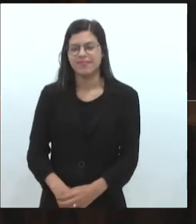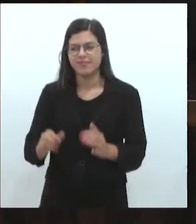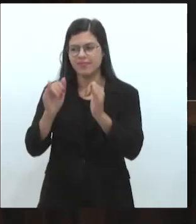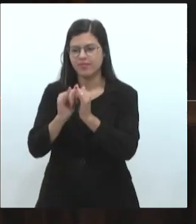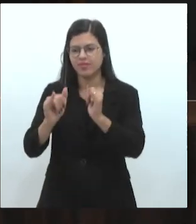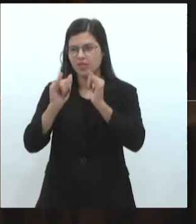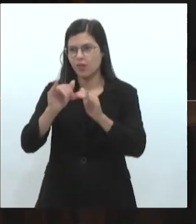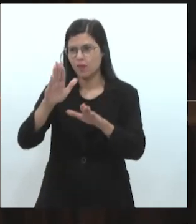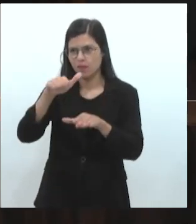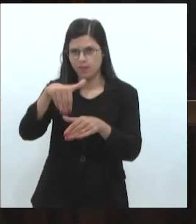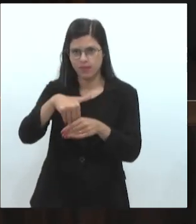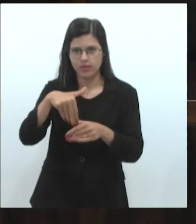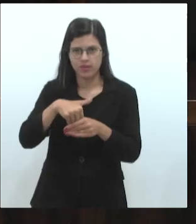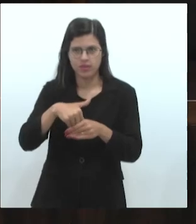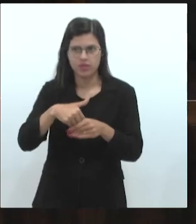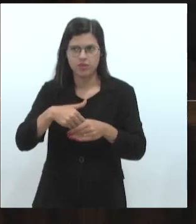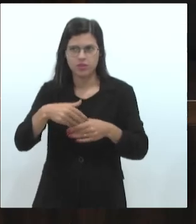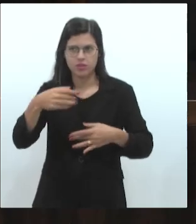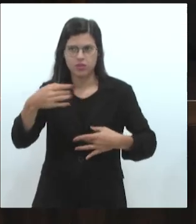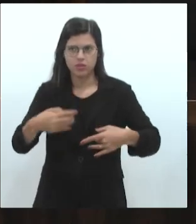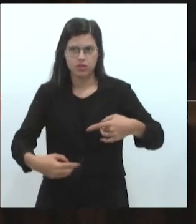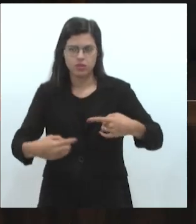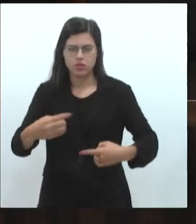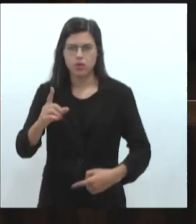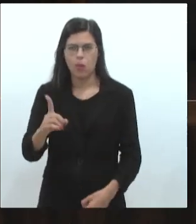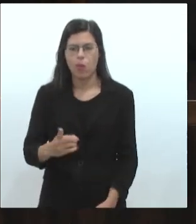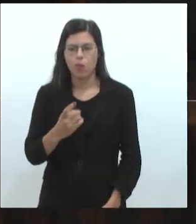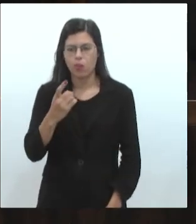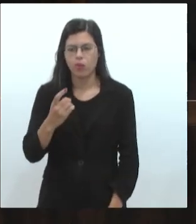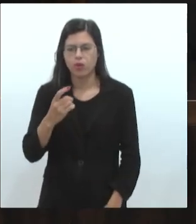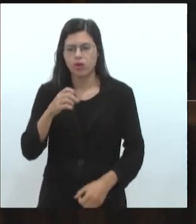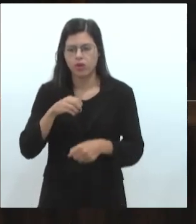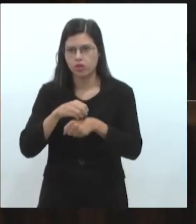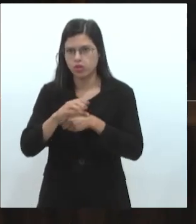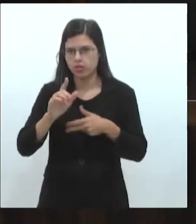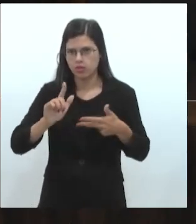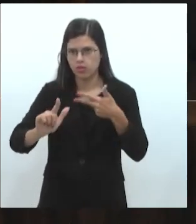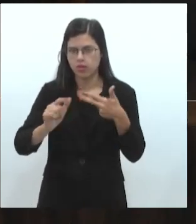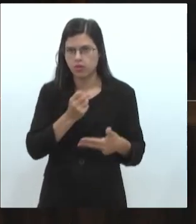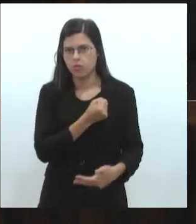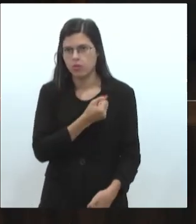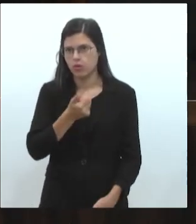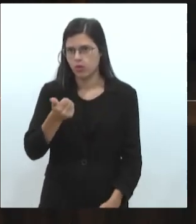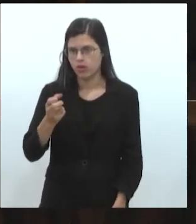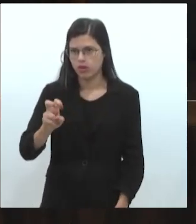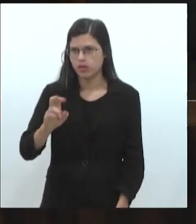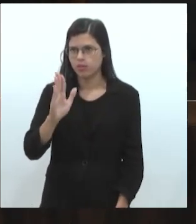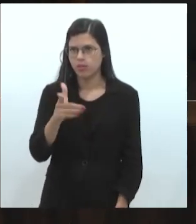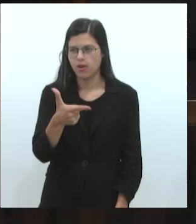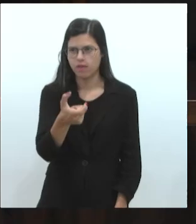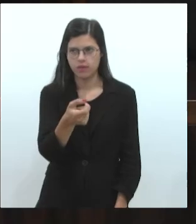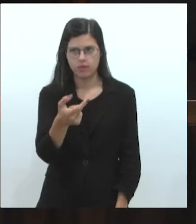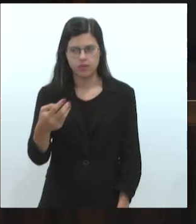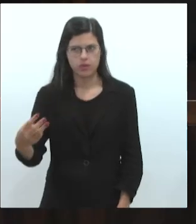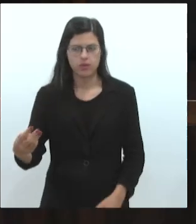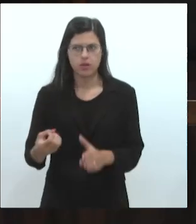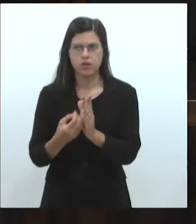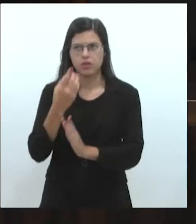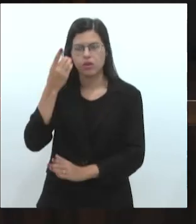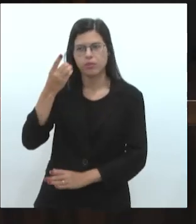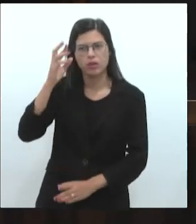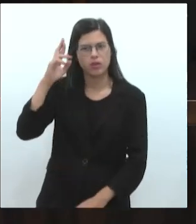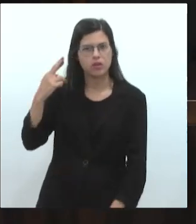Anuncio em votação, em discussão única. Indicação legislativa número 15 de 23, de autoria da deputada Renata